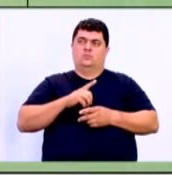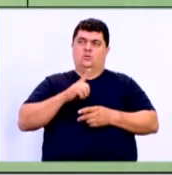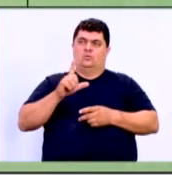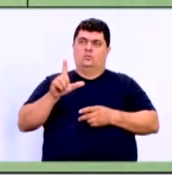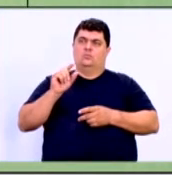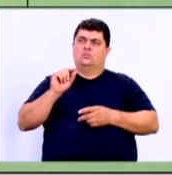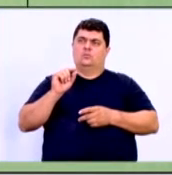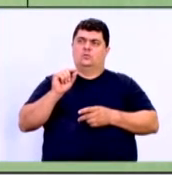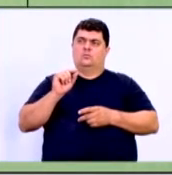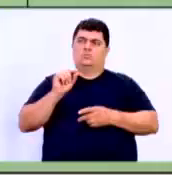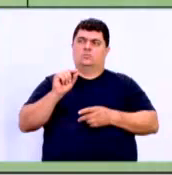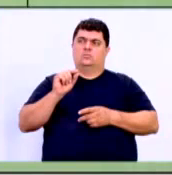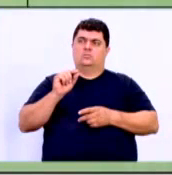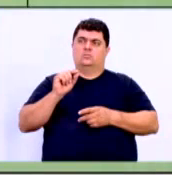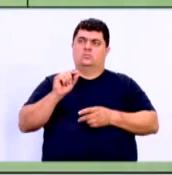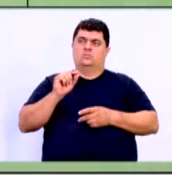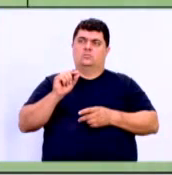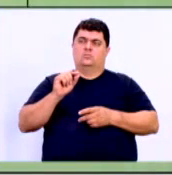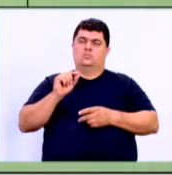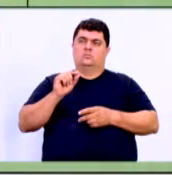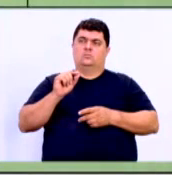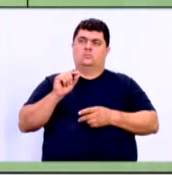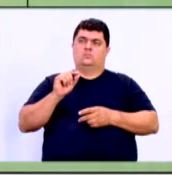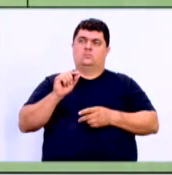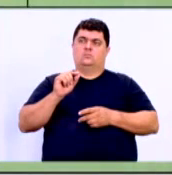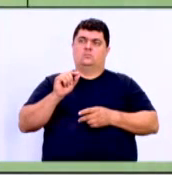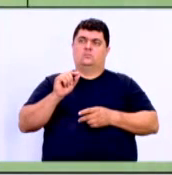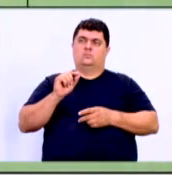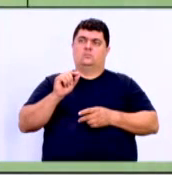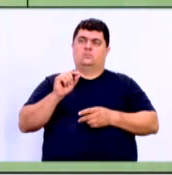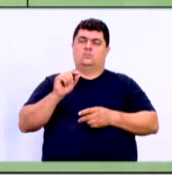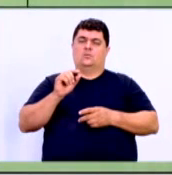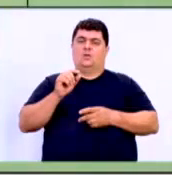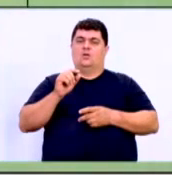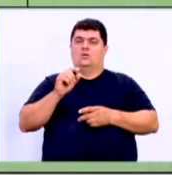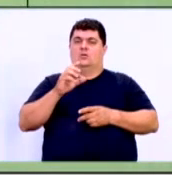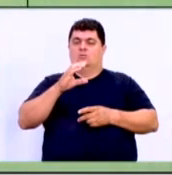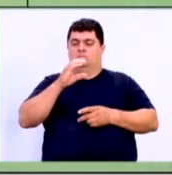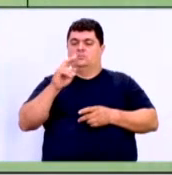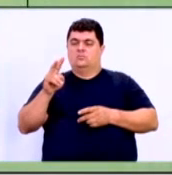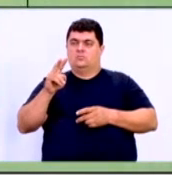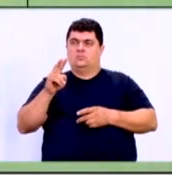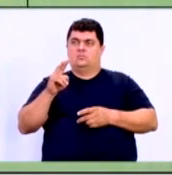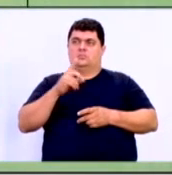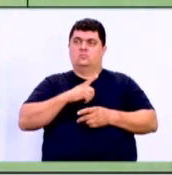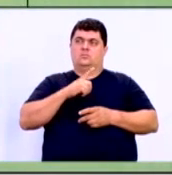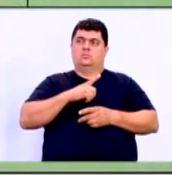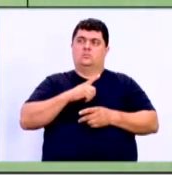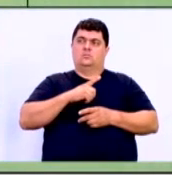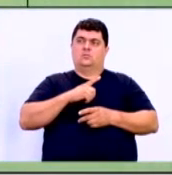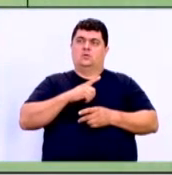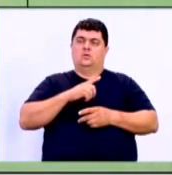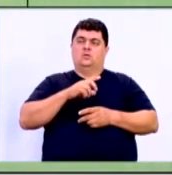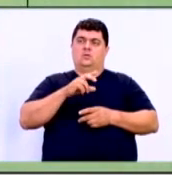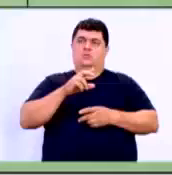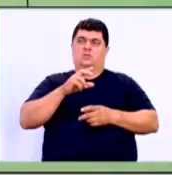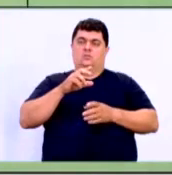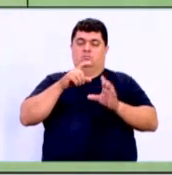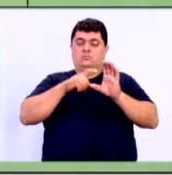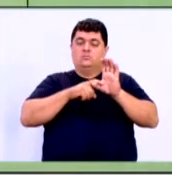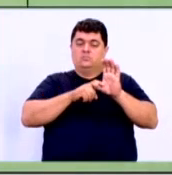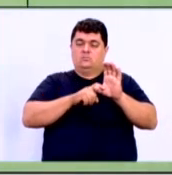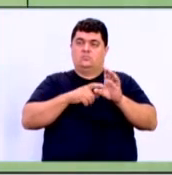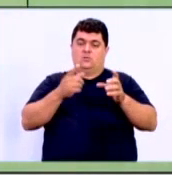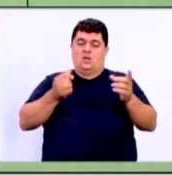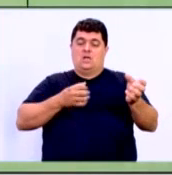o que é isso? É isso aí, no custeio variável vem receita, depois vem o custo do